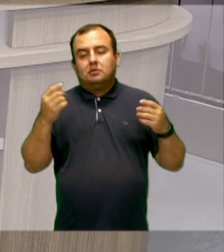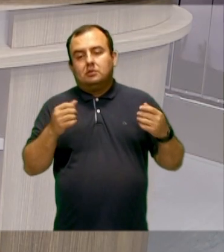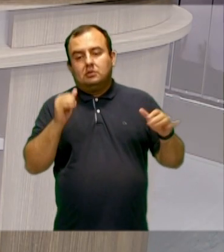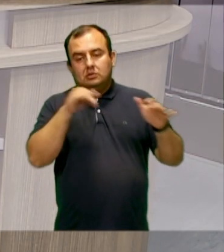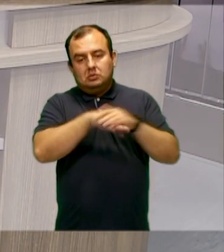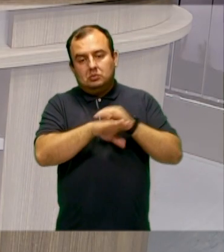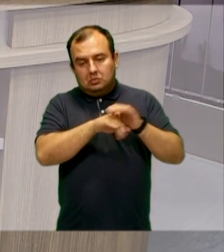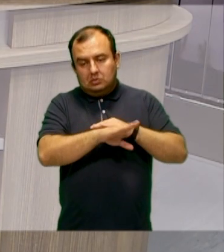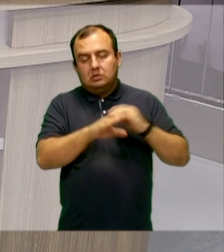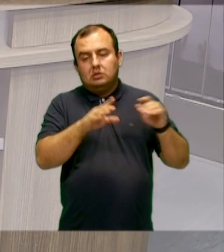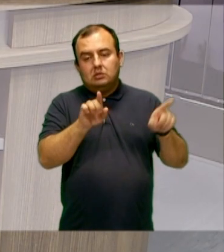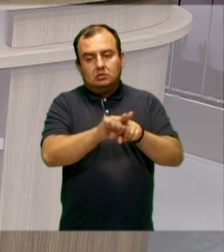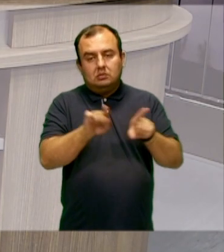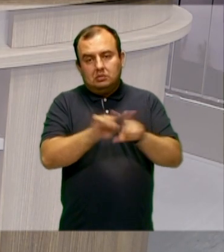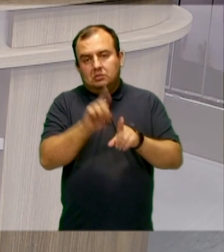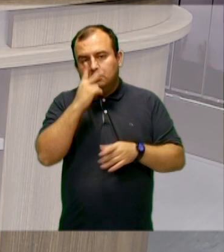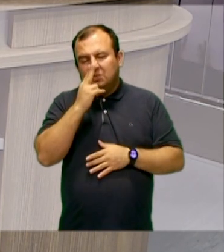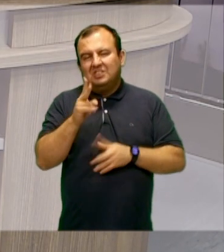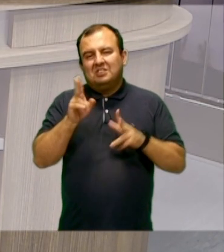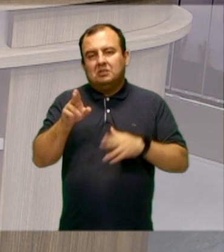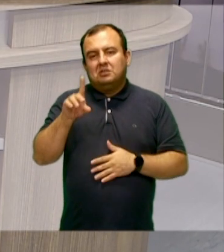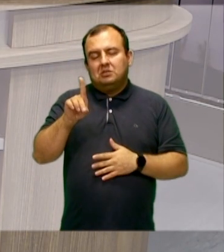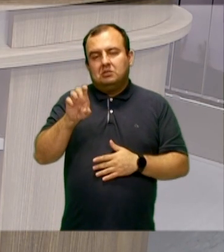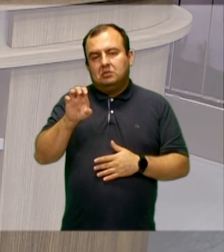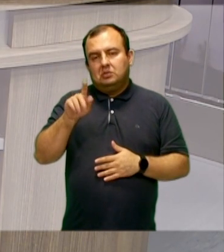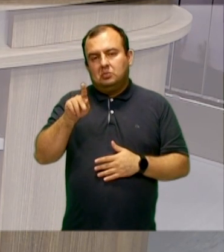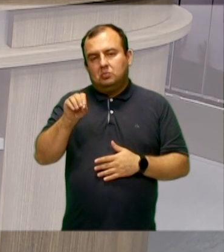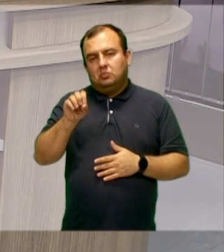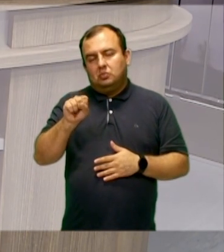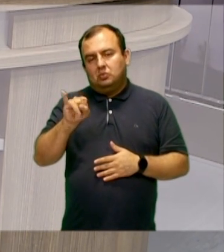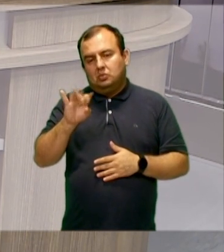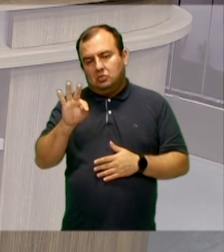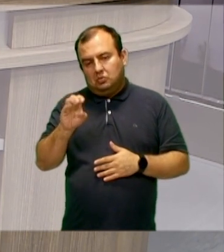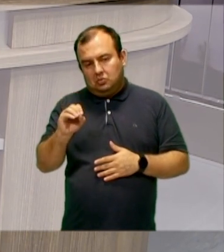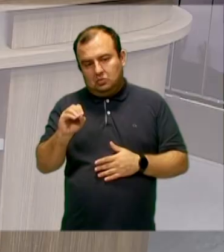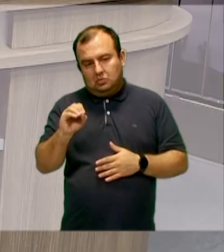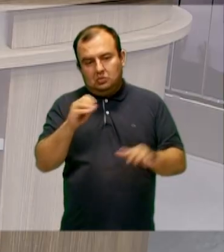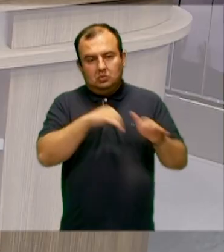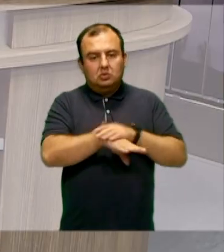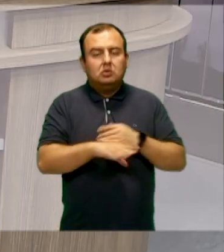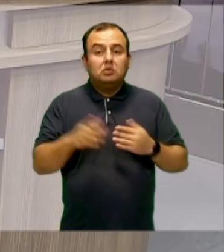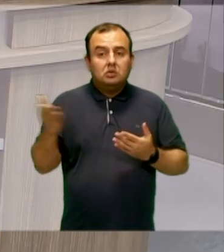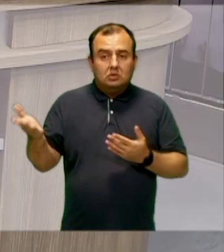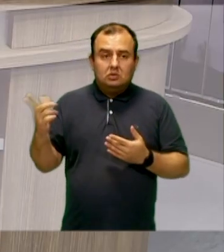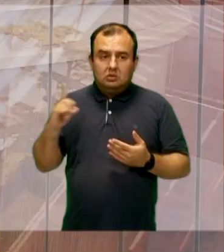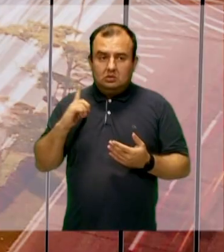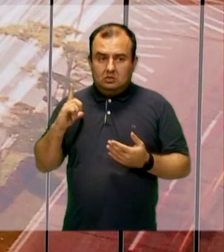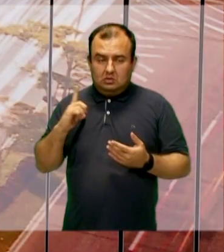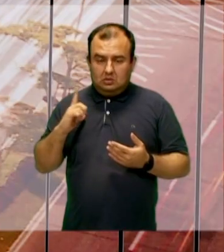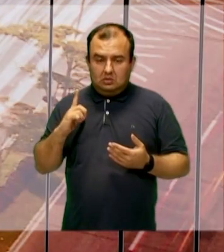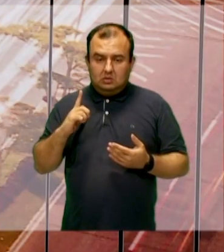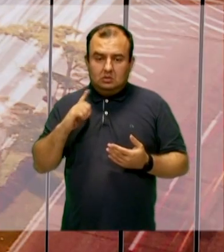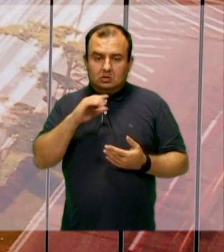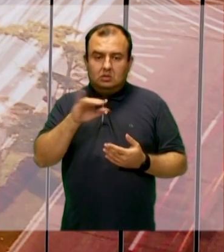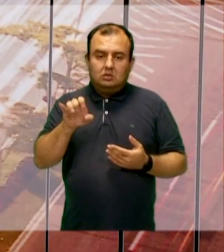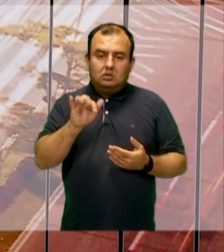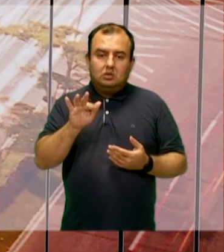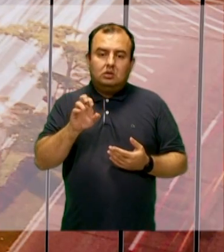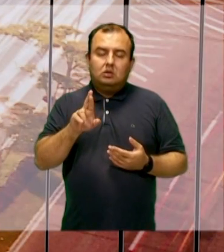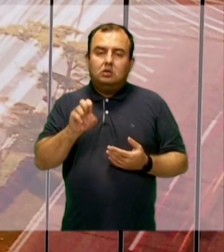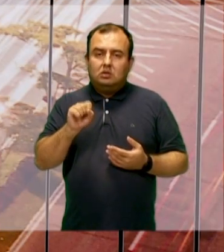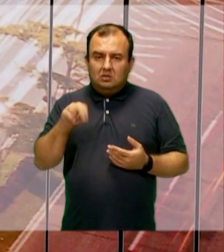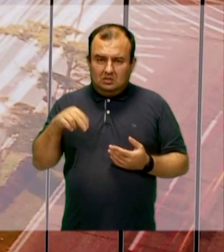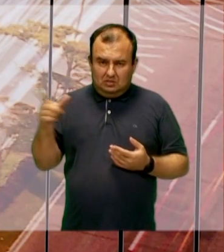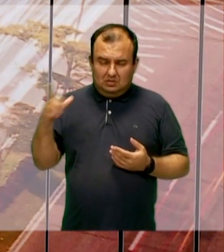jogando lá de depósito, às vezes que não tem onde colocar, colocam lá, a gente leva para o inservível quando dá. O senhor tem noção, Jefferson, de